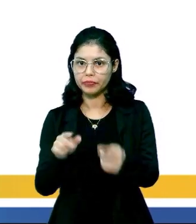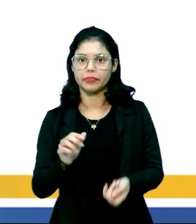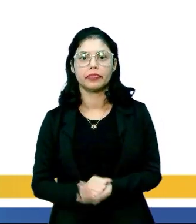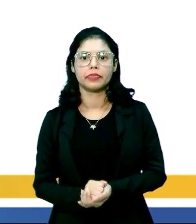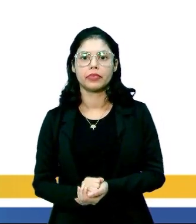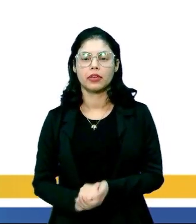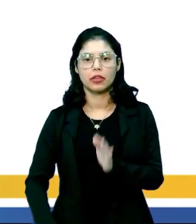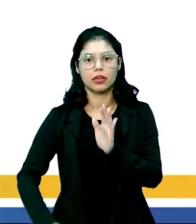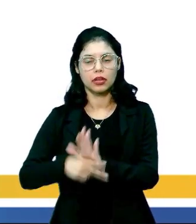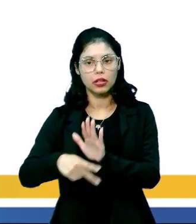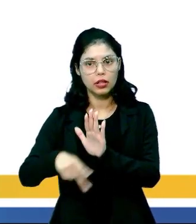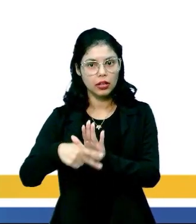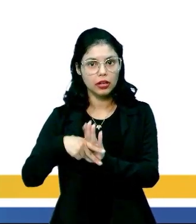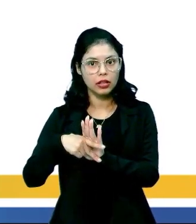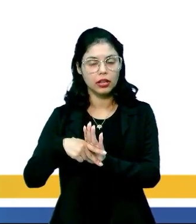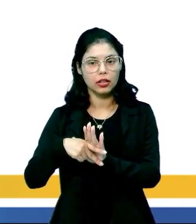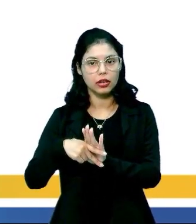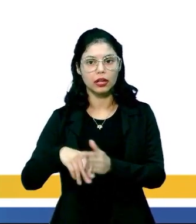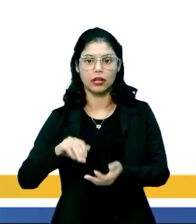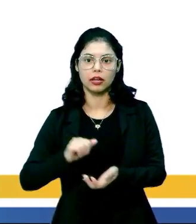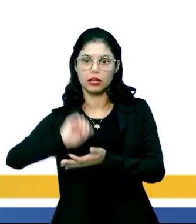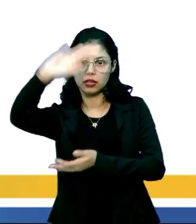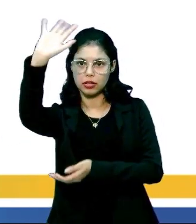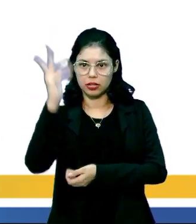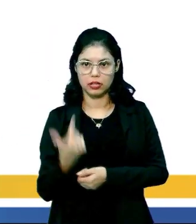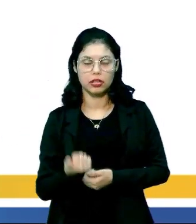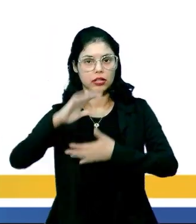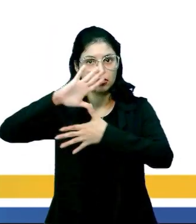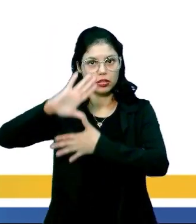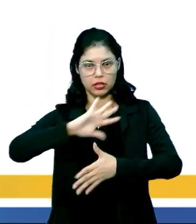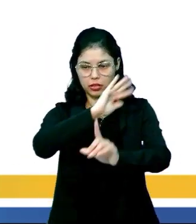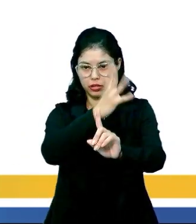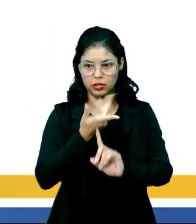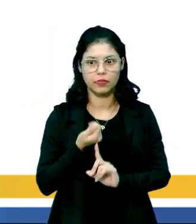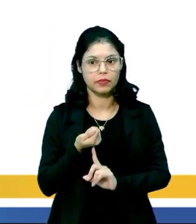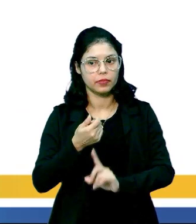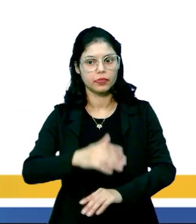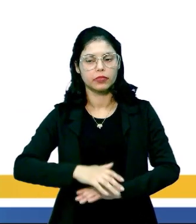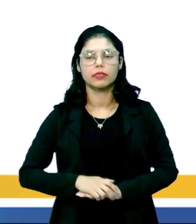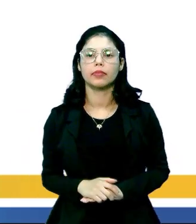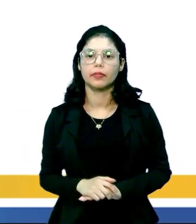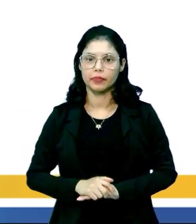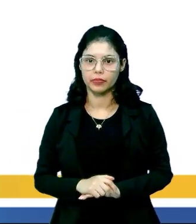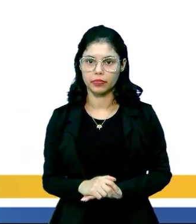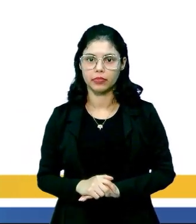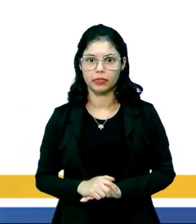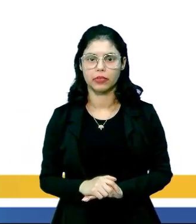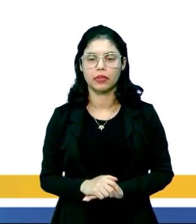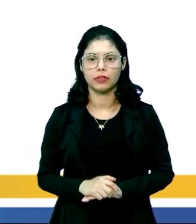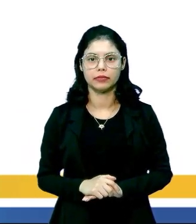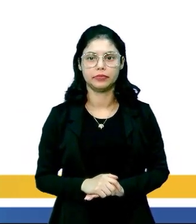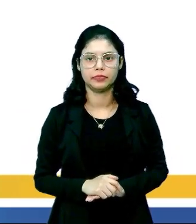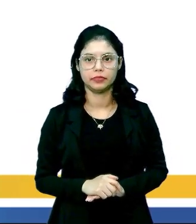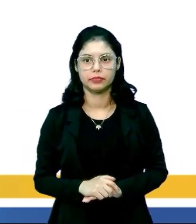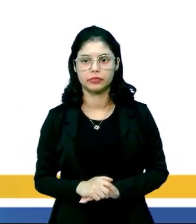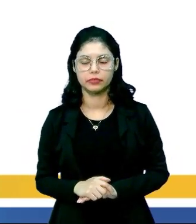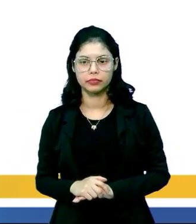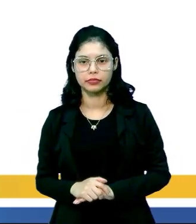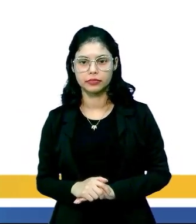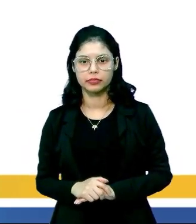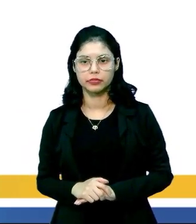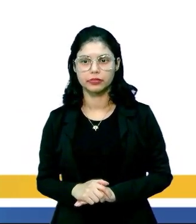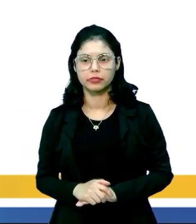popular originally by African American arti Originalmente de artistas africanos